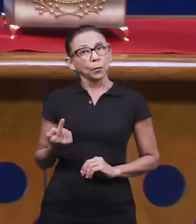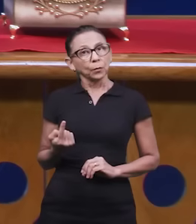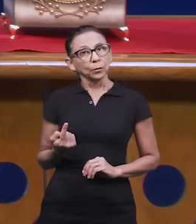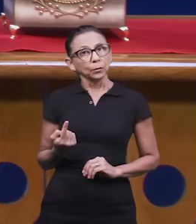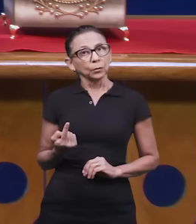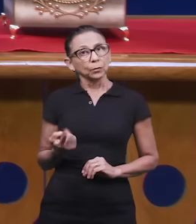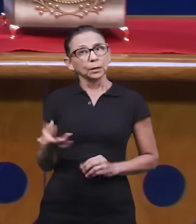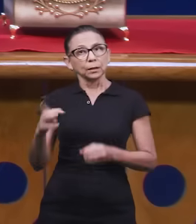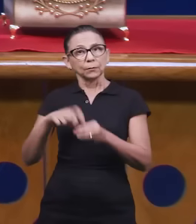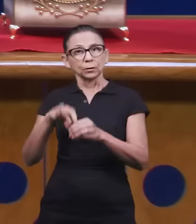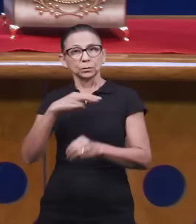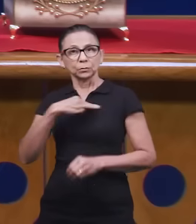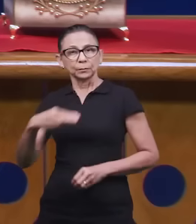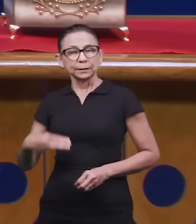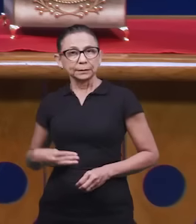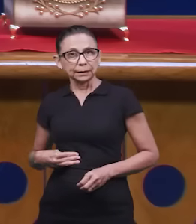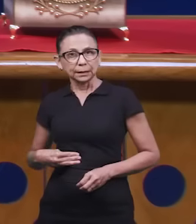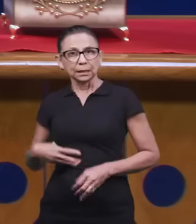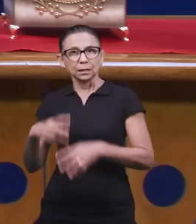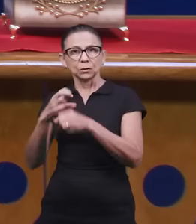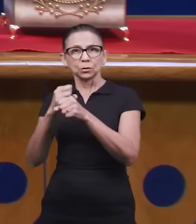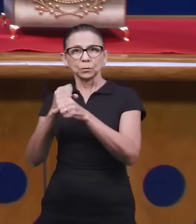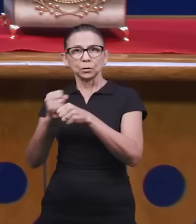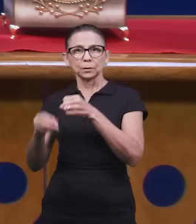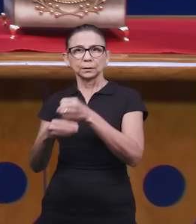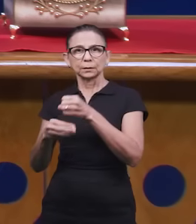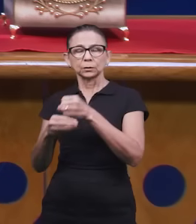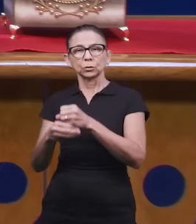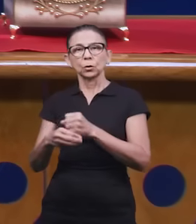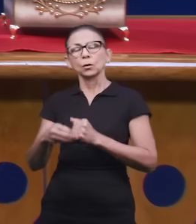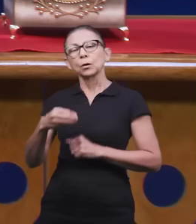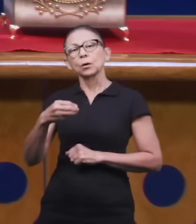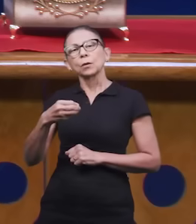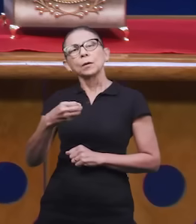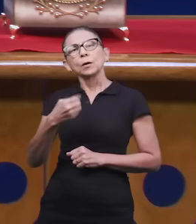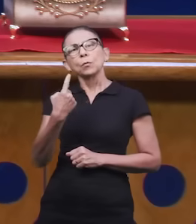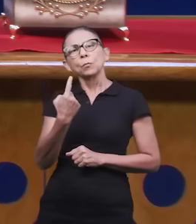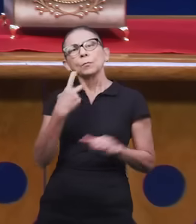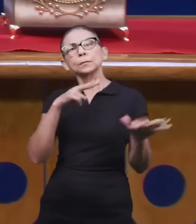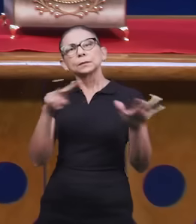Messias. Acumulado 69 semanas. Falta uma semana só.